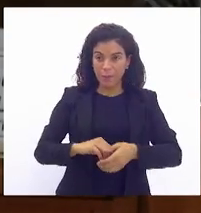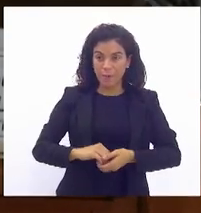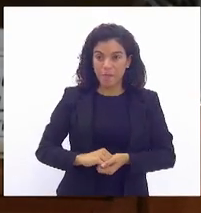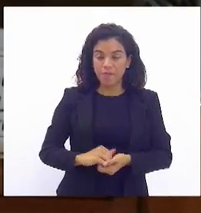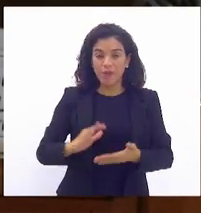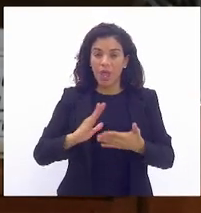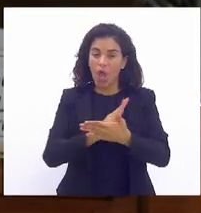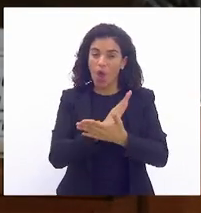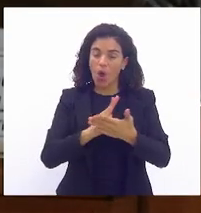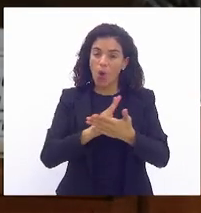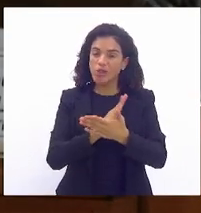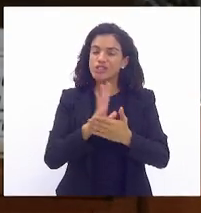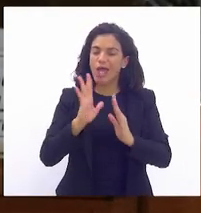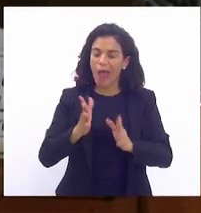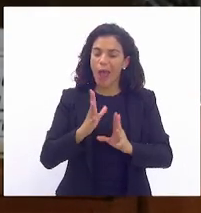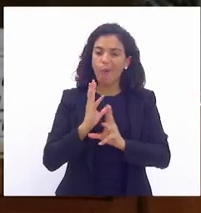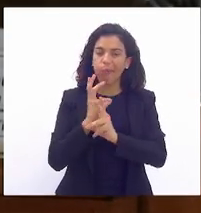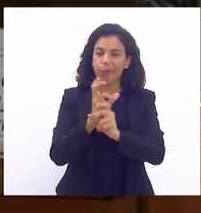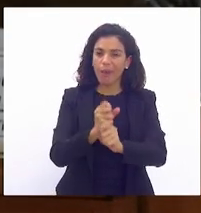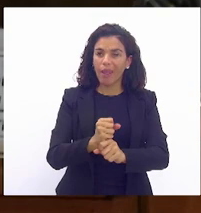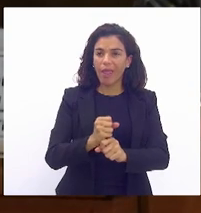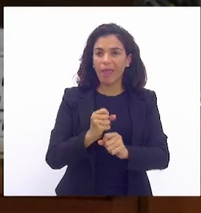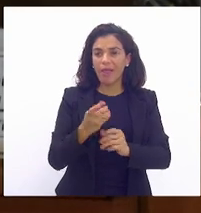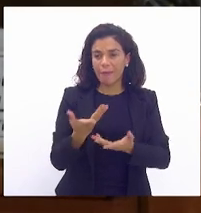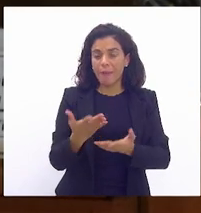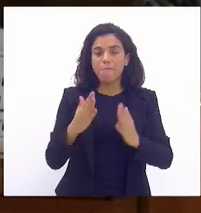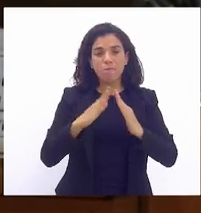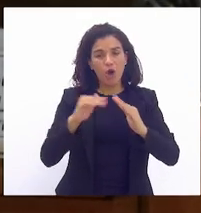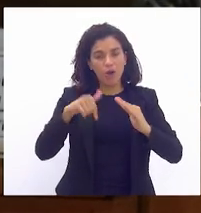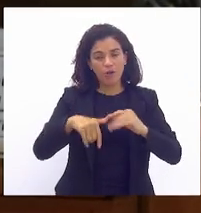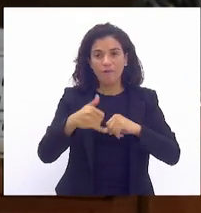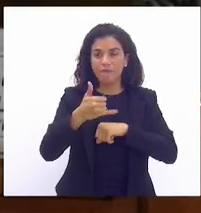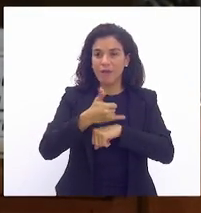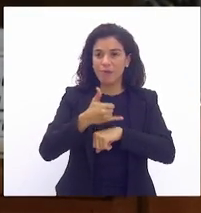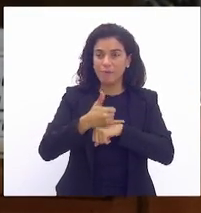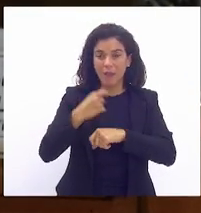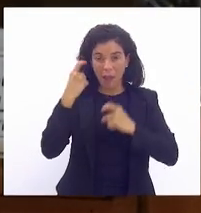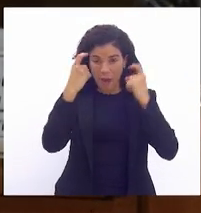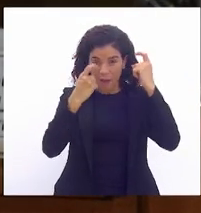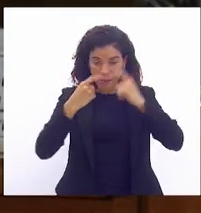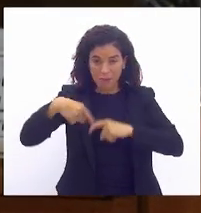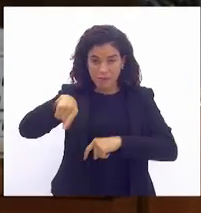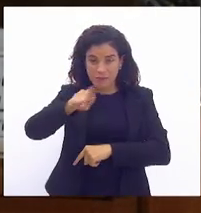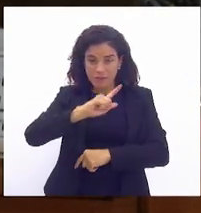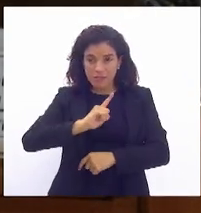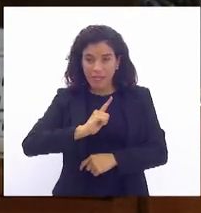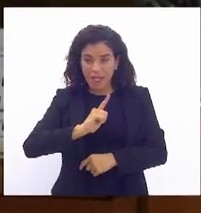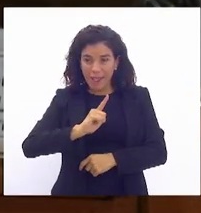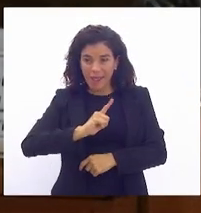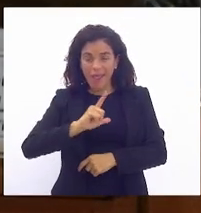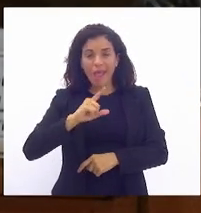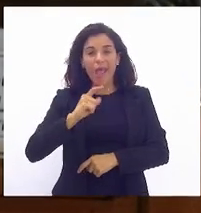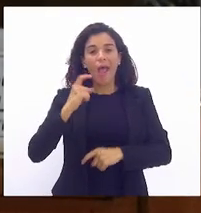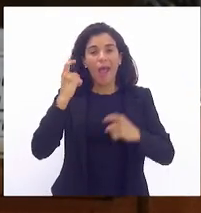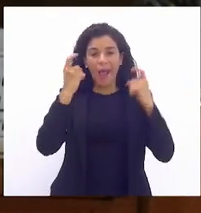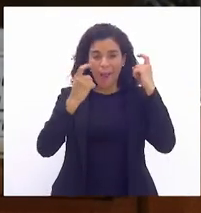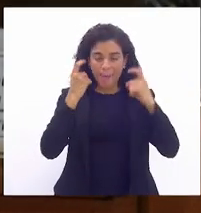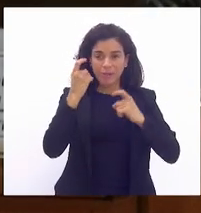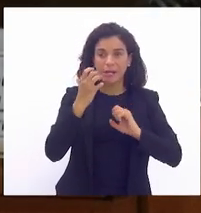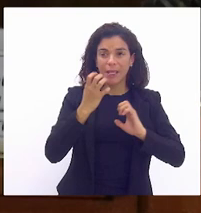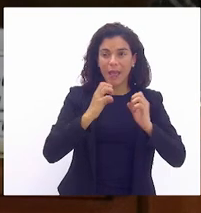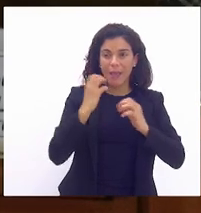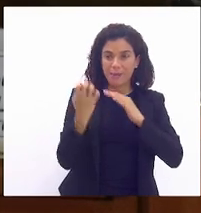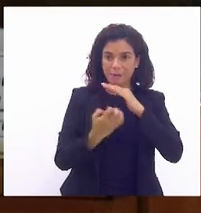algumas décadas, tá? E sou morador de Volta Redonda. Então, a preocupação que vocês têm é a preocupação que a empresa tem e eu também